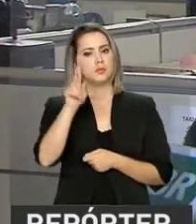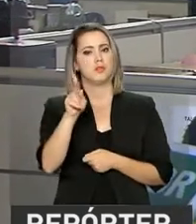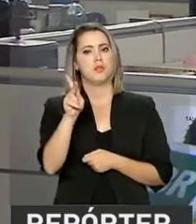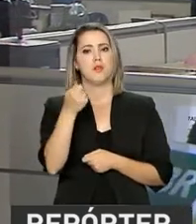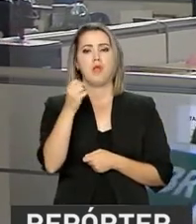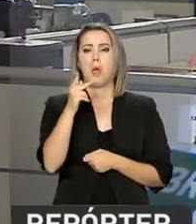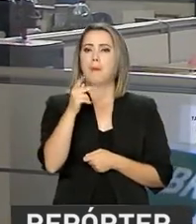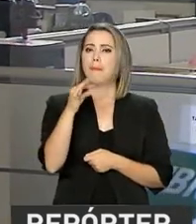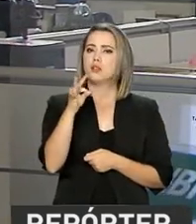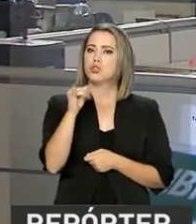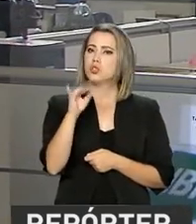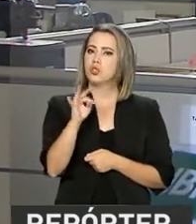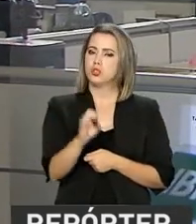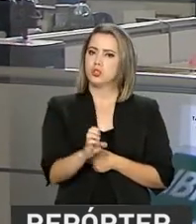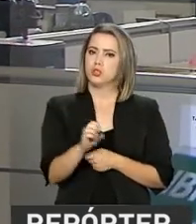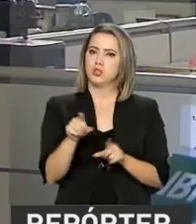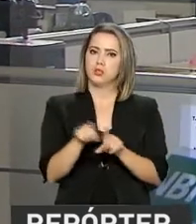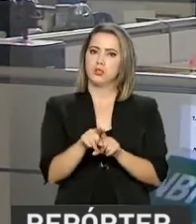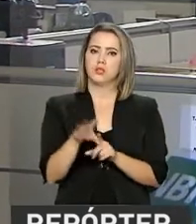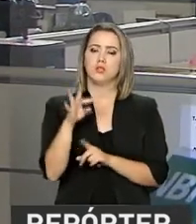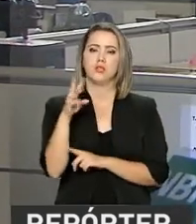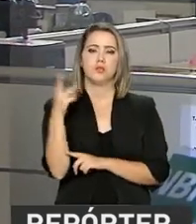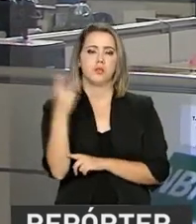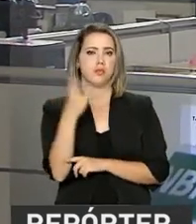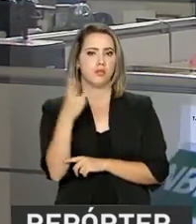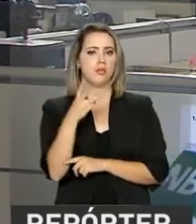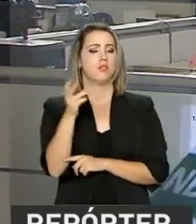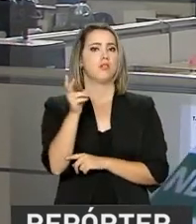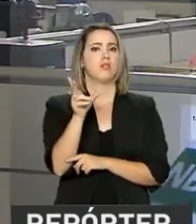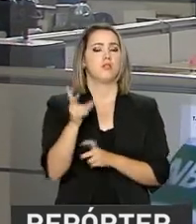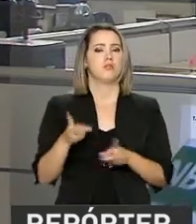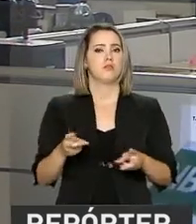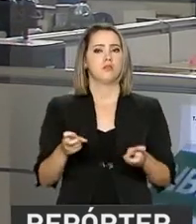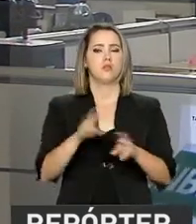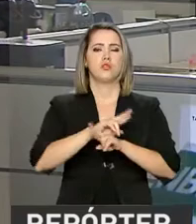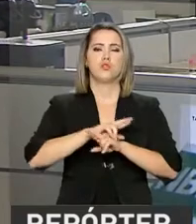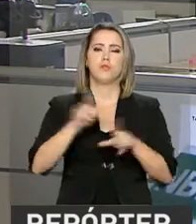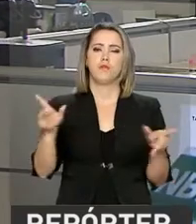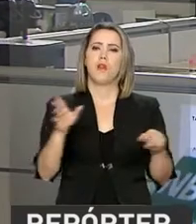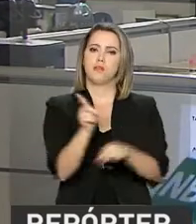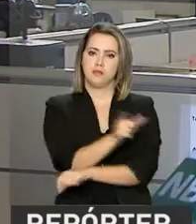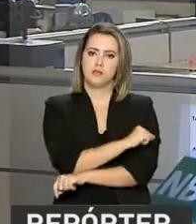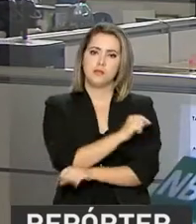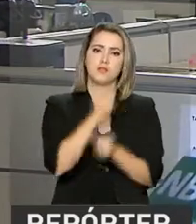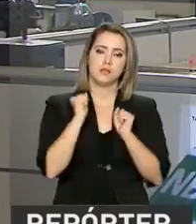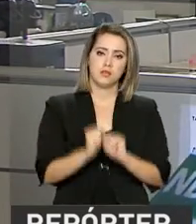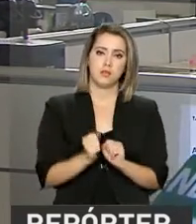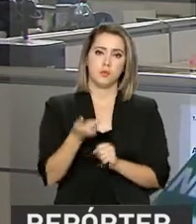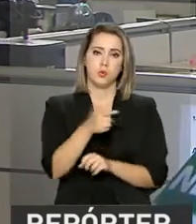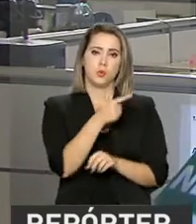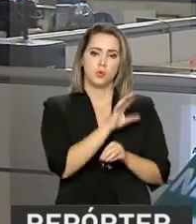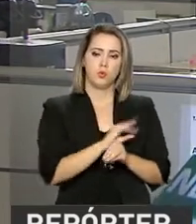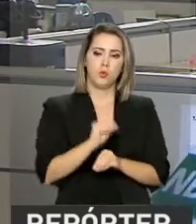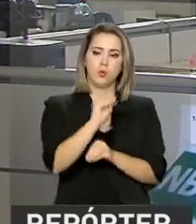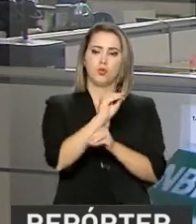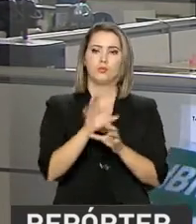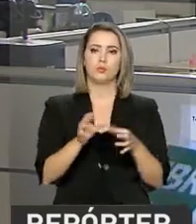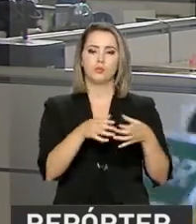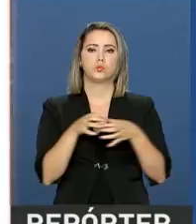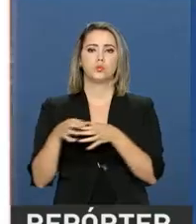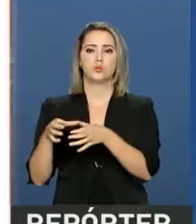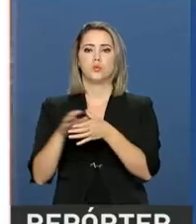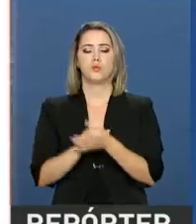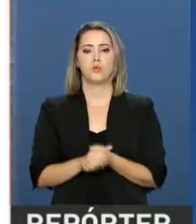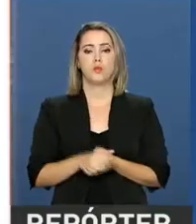hepatite, tem também a tríplice viral, a DTP, então tem uma série de vacinas que são recomendadas para outros grupos